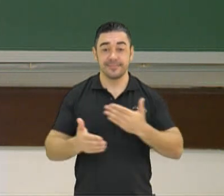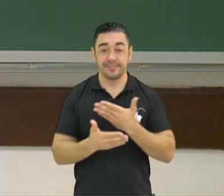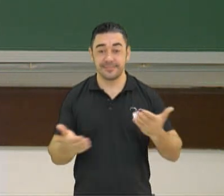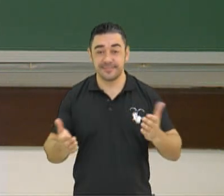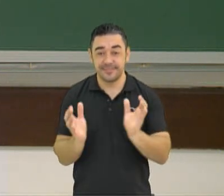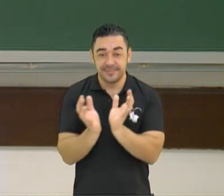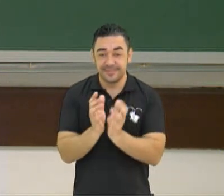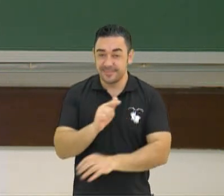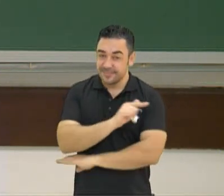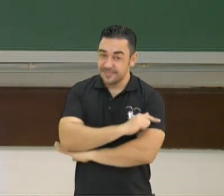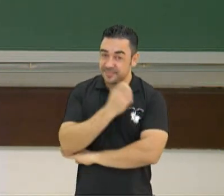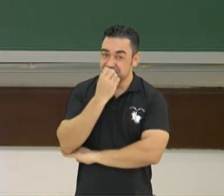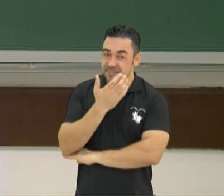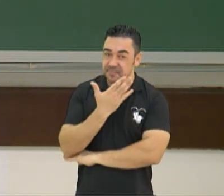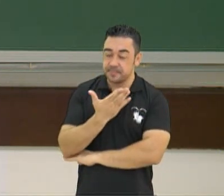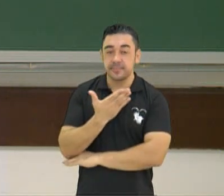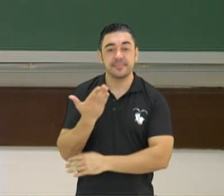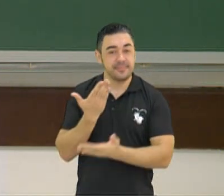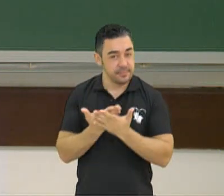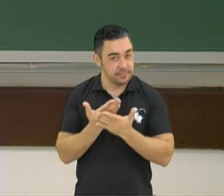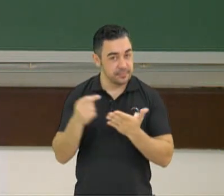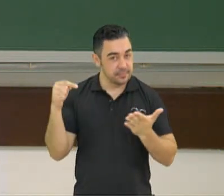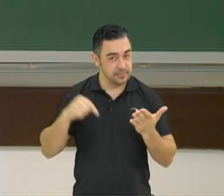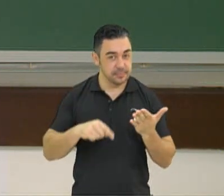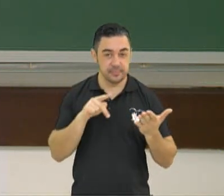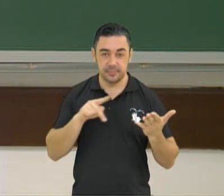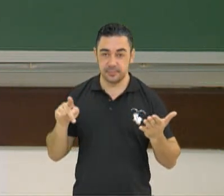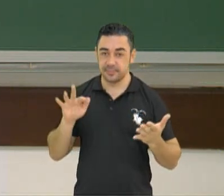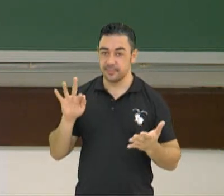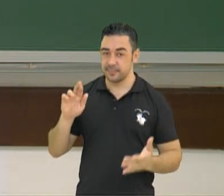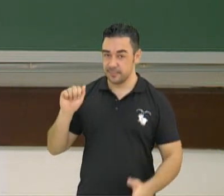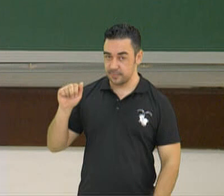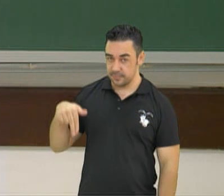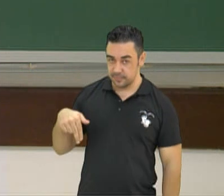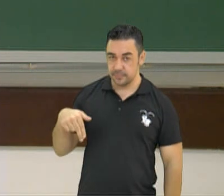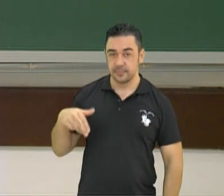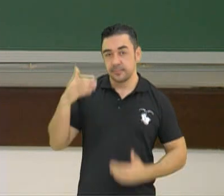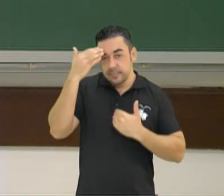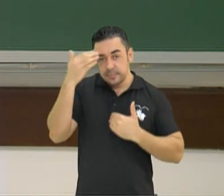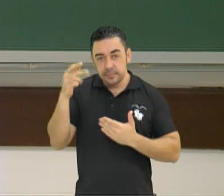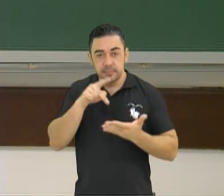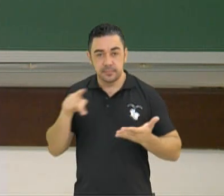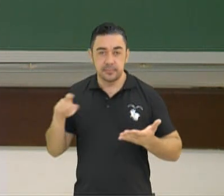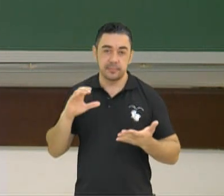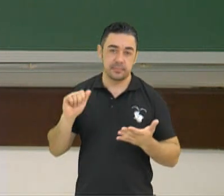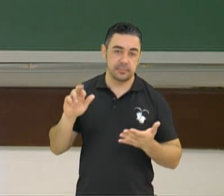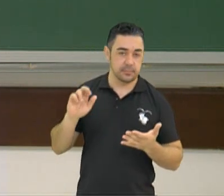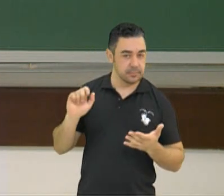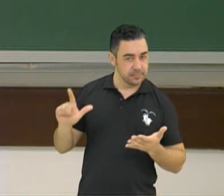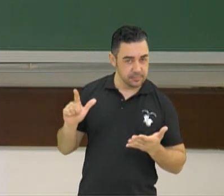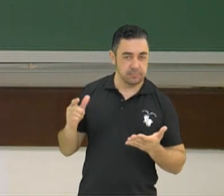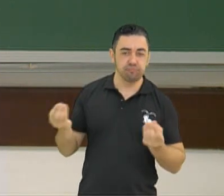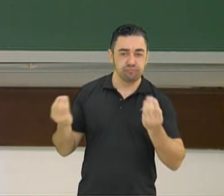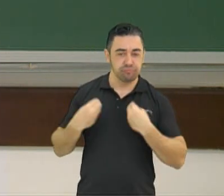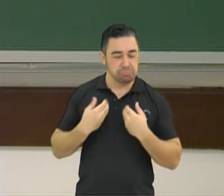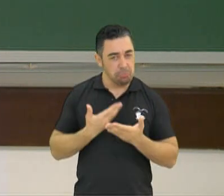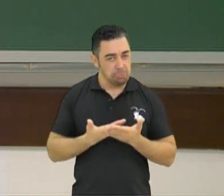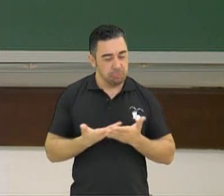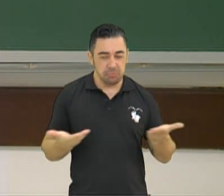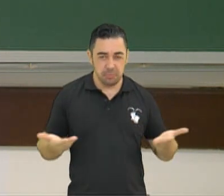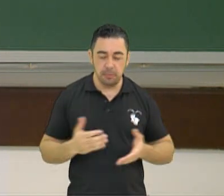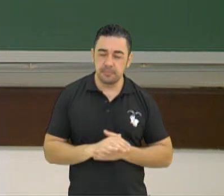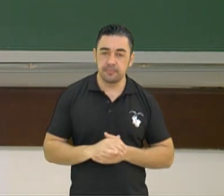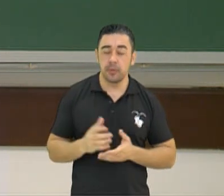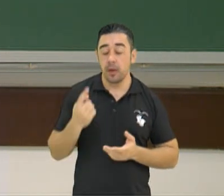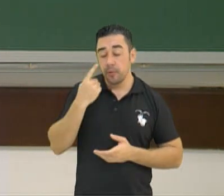Olá, sétimo ano, tudo bem? Mais uma aula aqui comigo, professora Fran, né? Obrigada, professora Carol, de ter cedido essas aulas. Na aula de hoje a gente ainda vai fazer